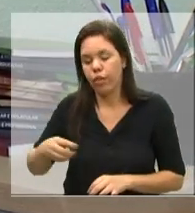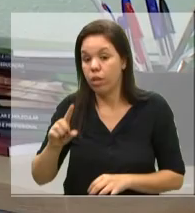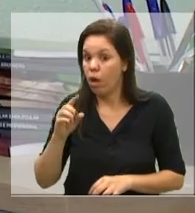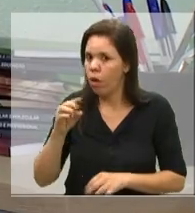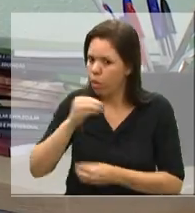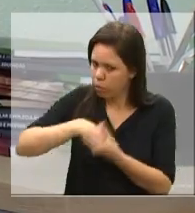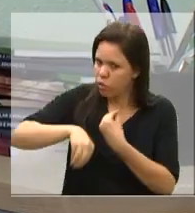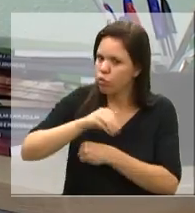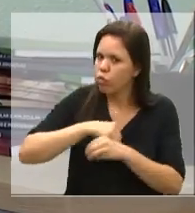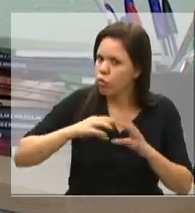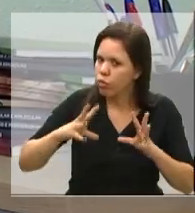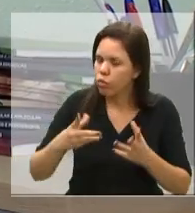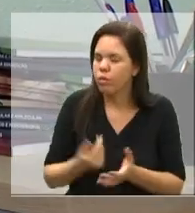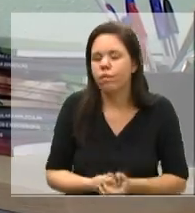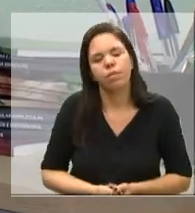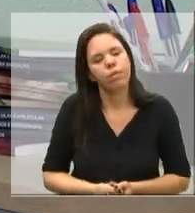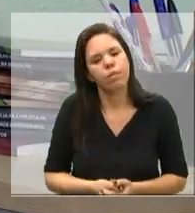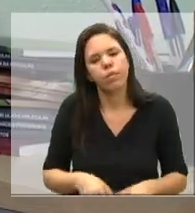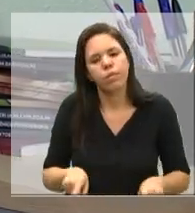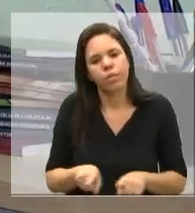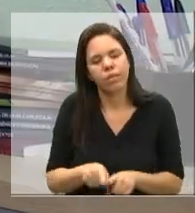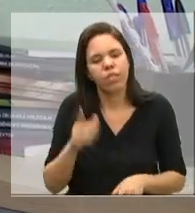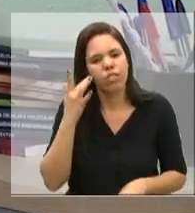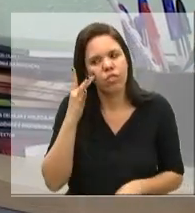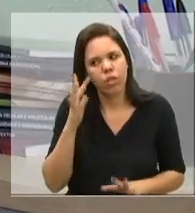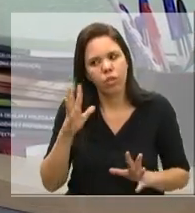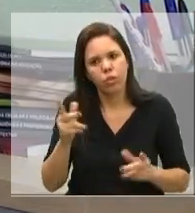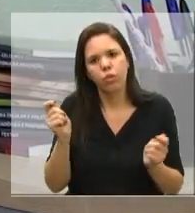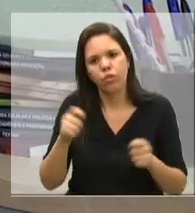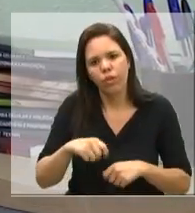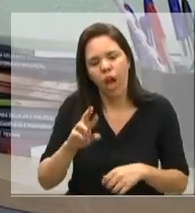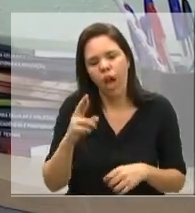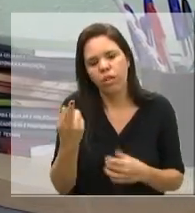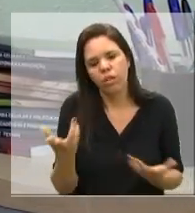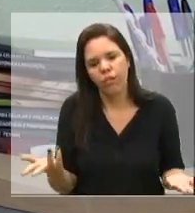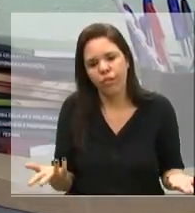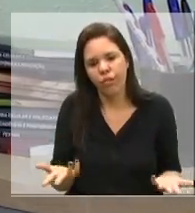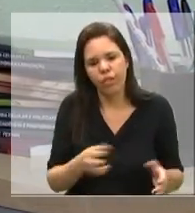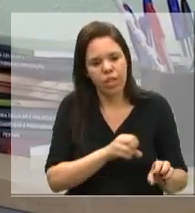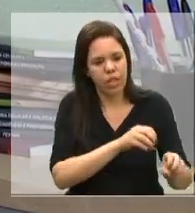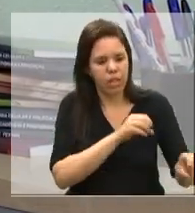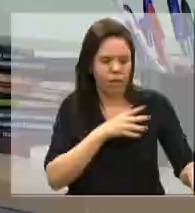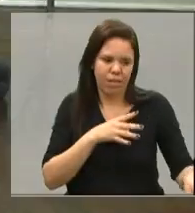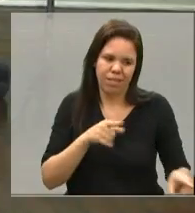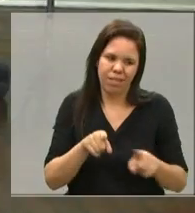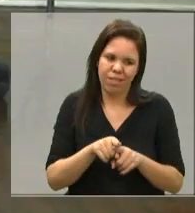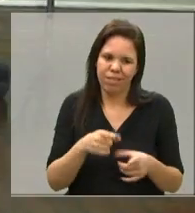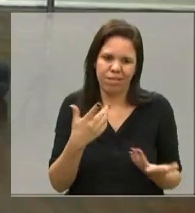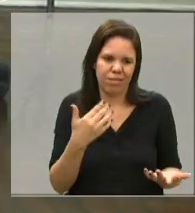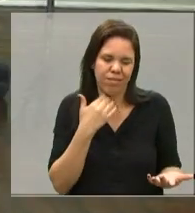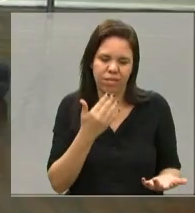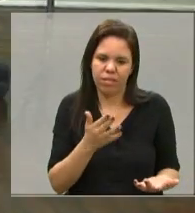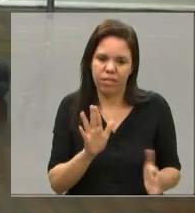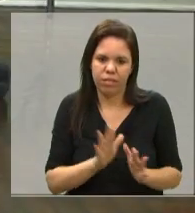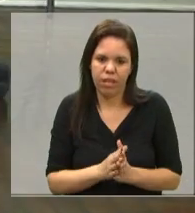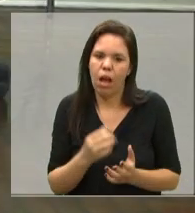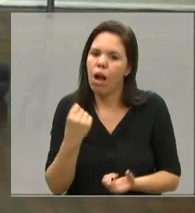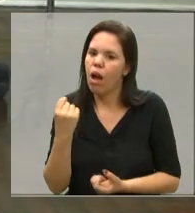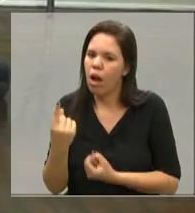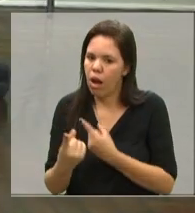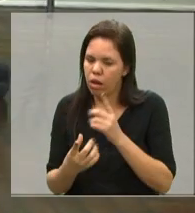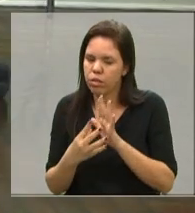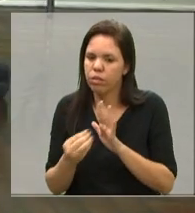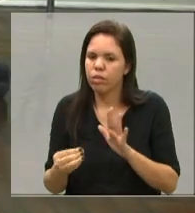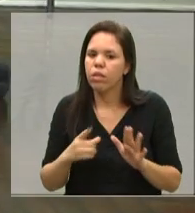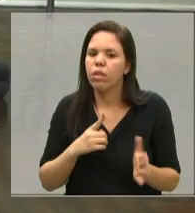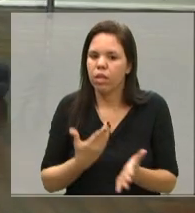isso. Então, também achar que tudo vai se resolver no EAD é ilusão. Alguns modelos têm algumas